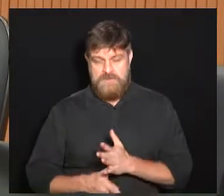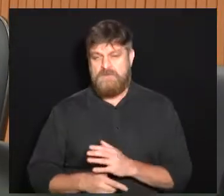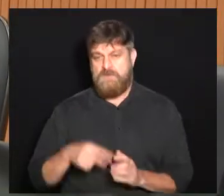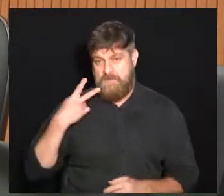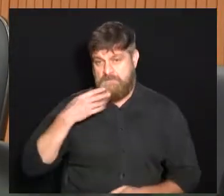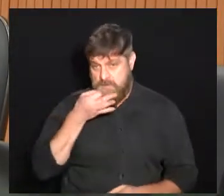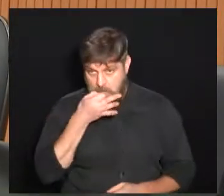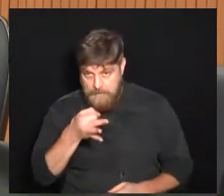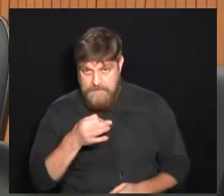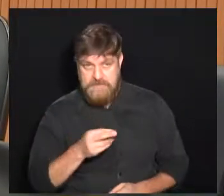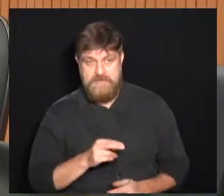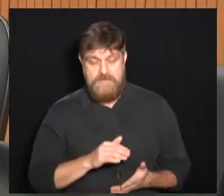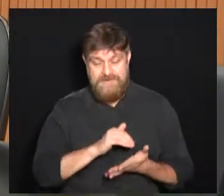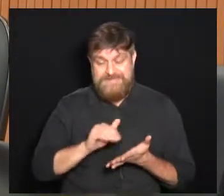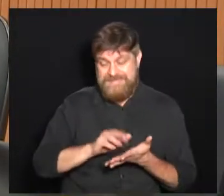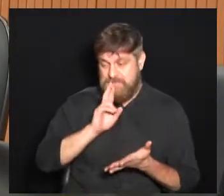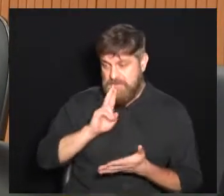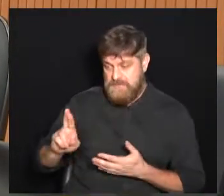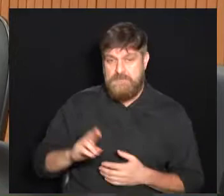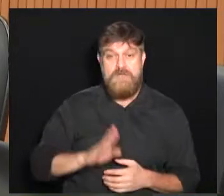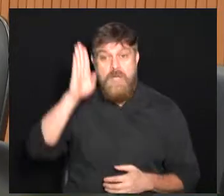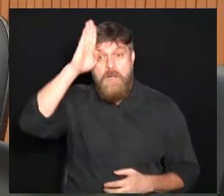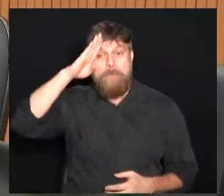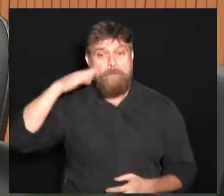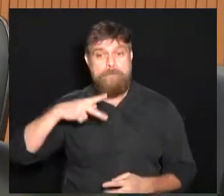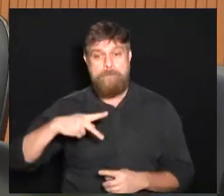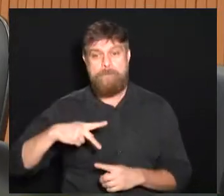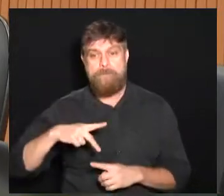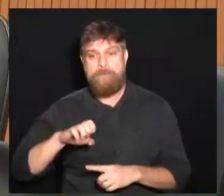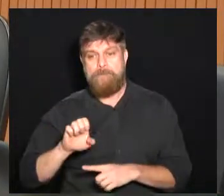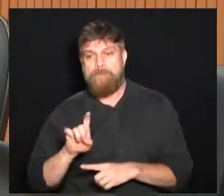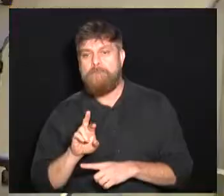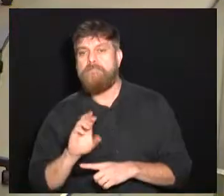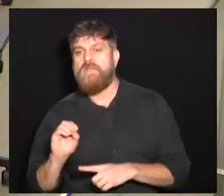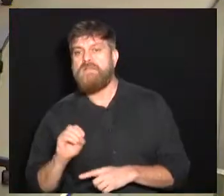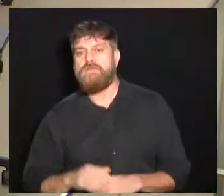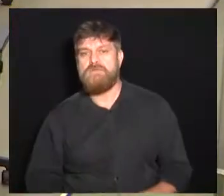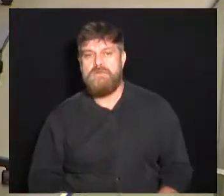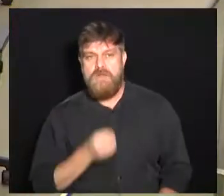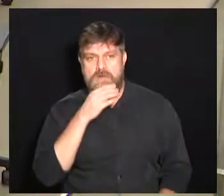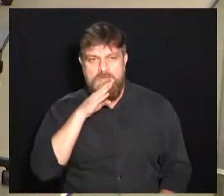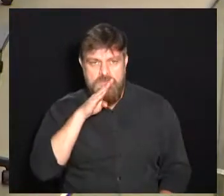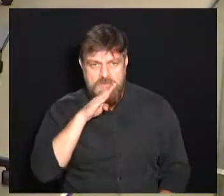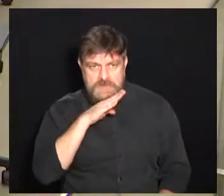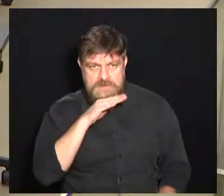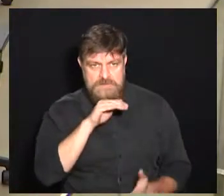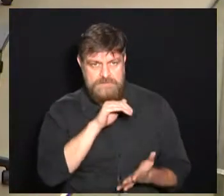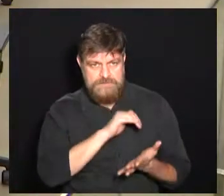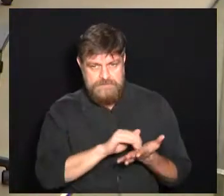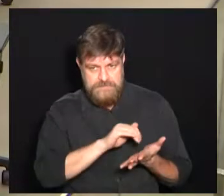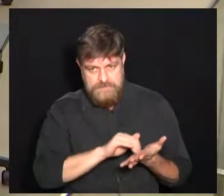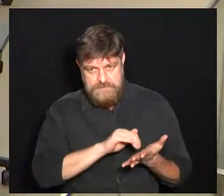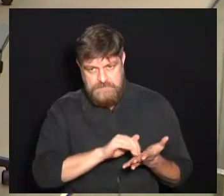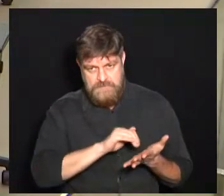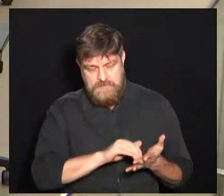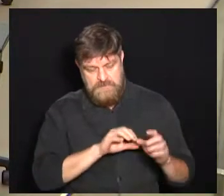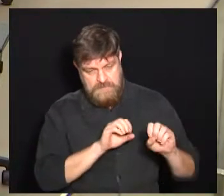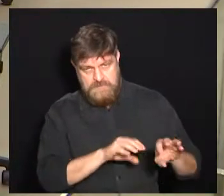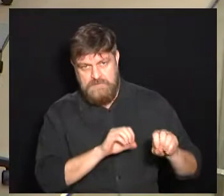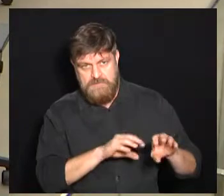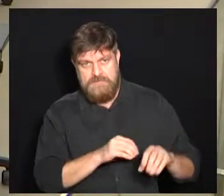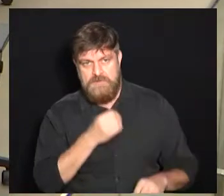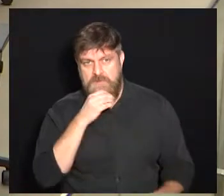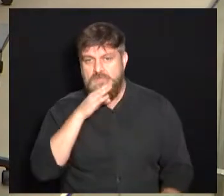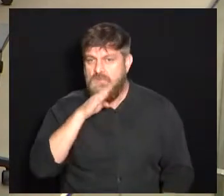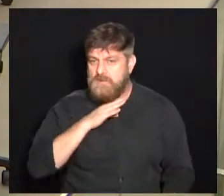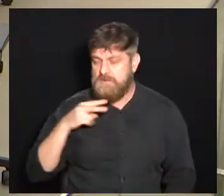Pode ser? Vereador Pedro Torinho. Boa tarde, secretária de Educação. Boa tarde aos